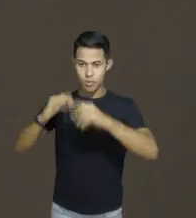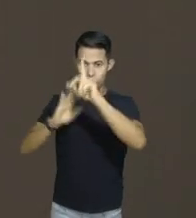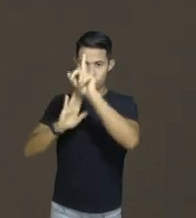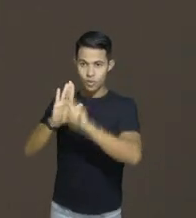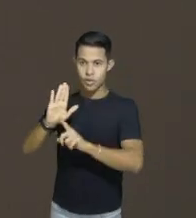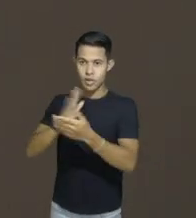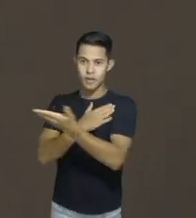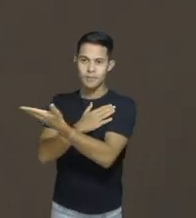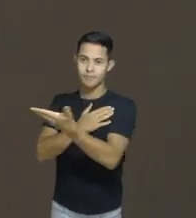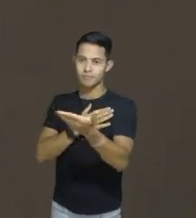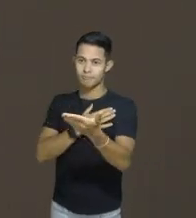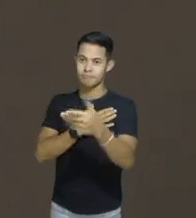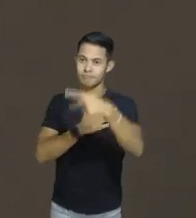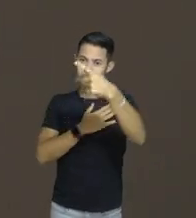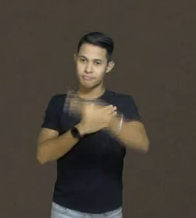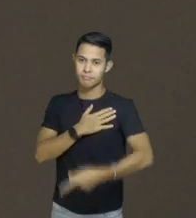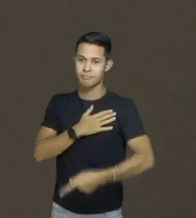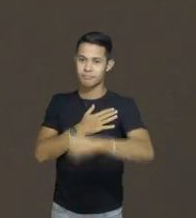Santa Catarina...